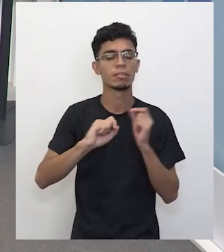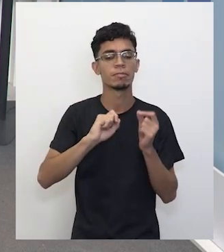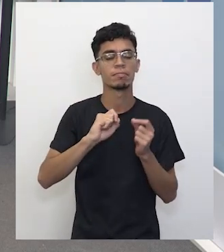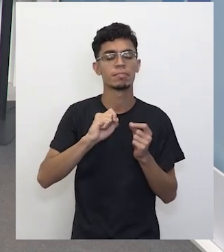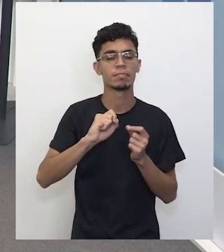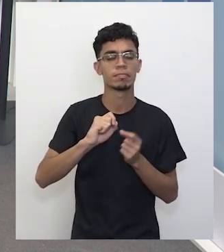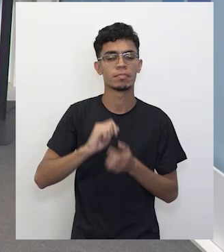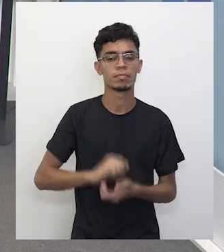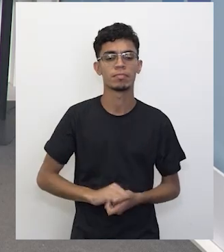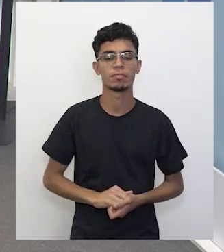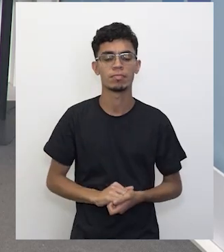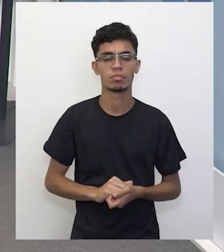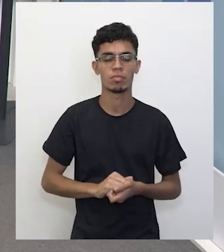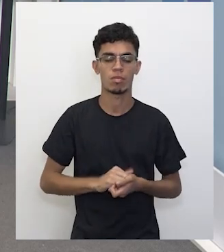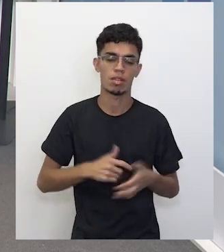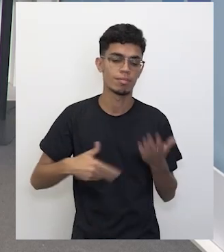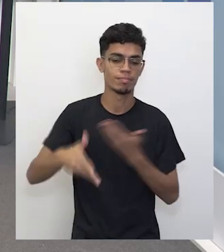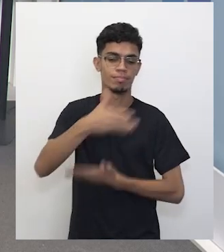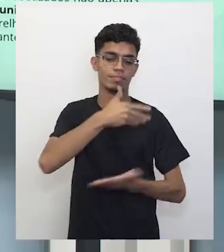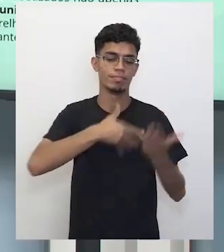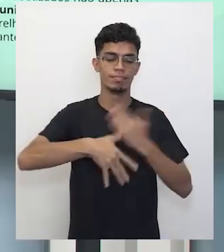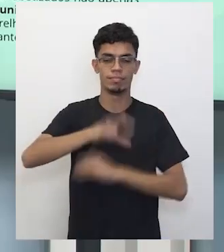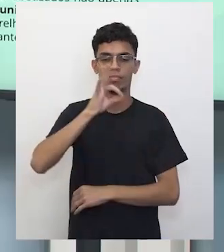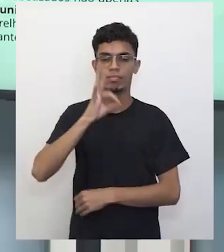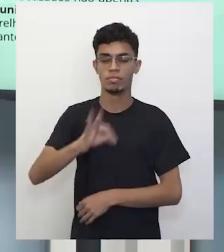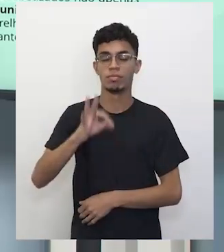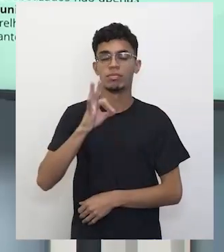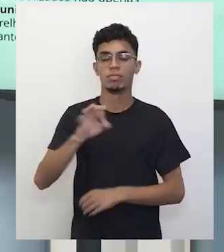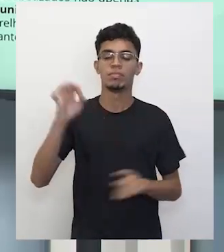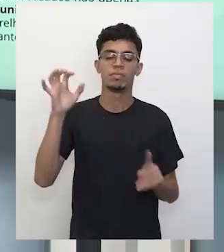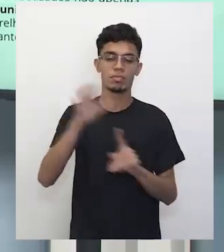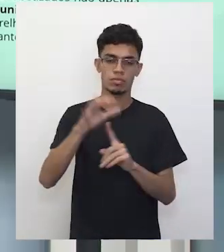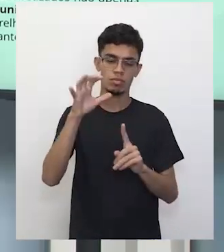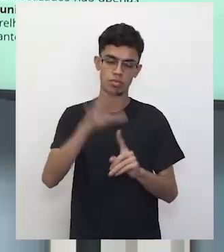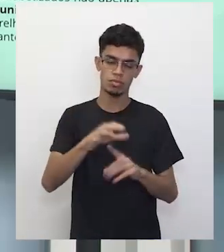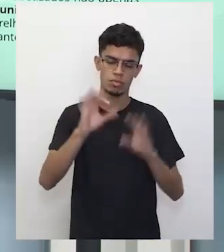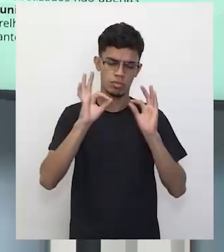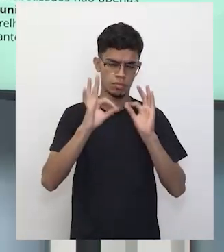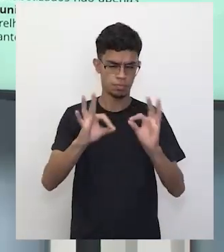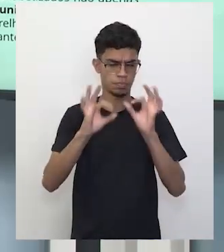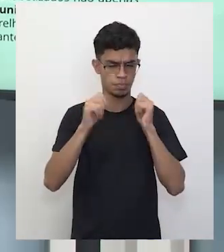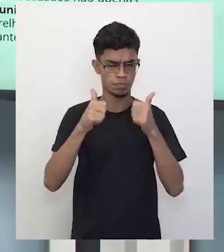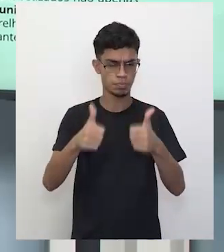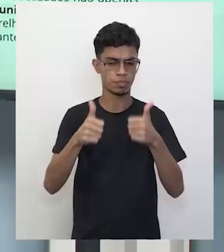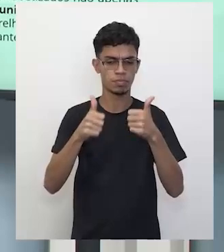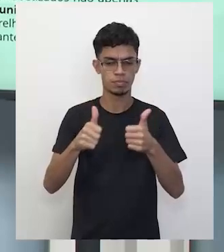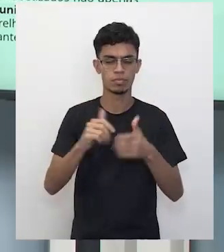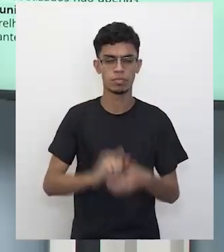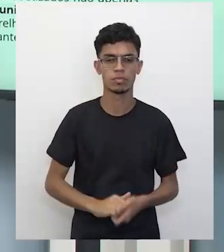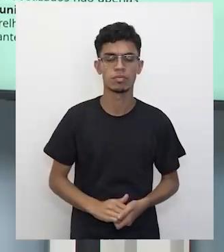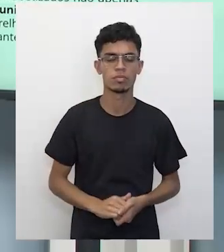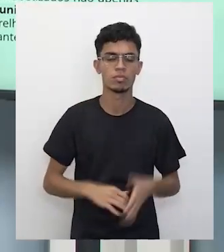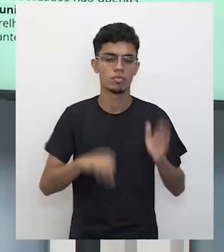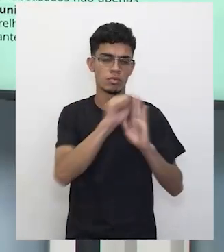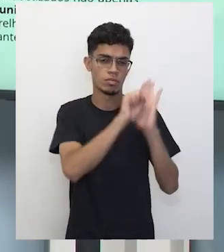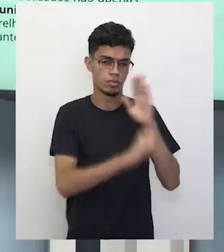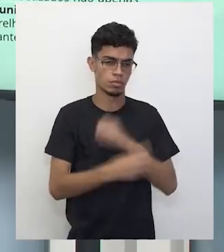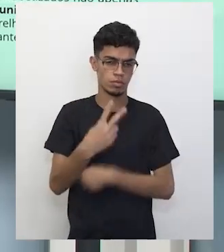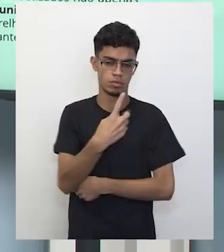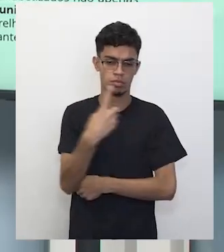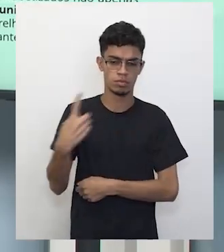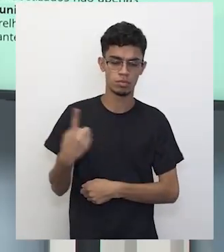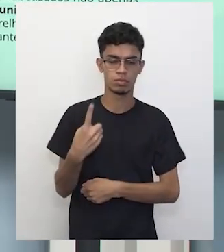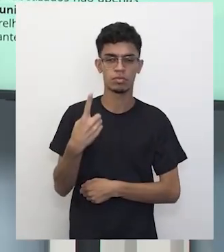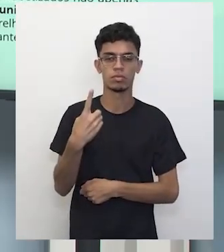a condição de entretenimento variam. Perfeito, influenciam demais, e nós estamos aqui em pleno século XXI,